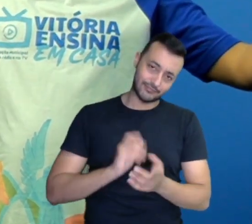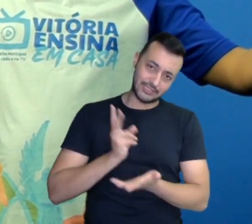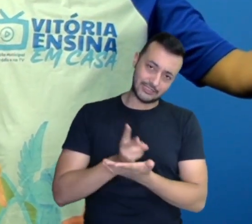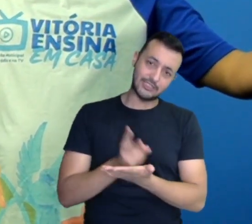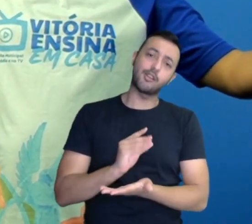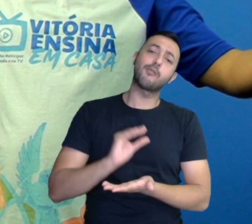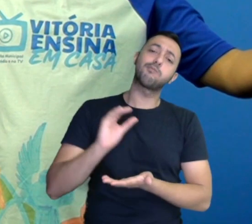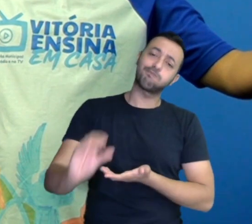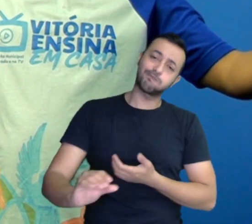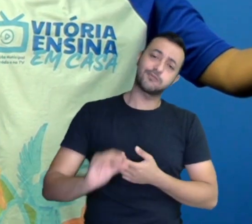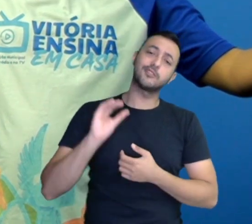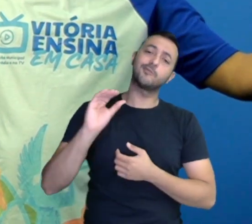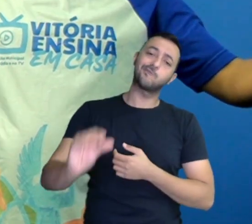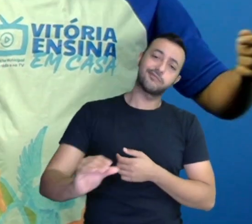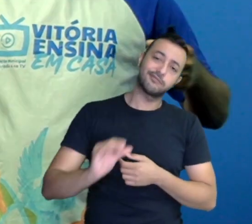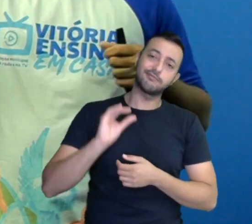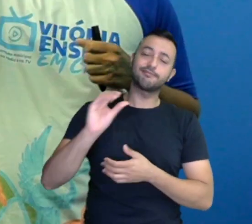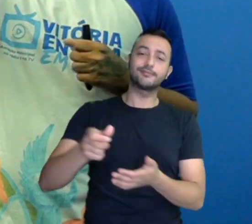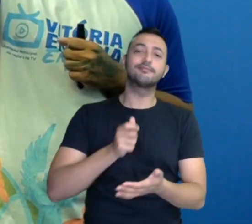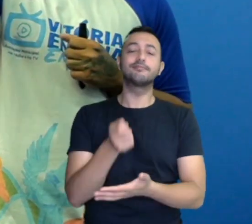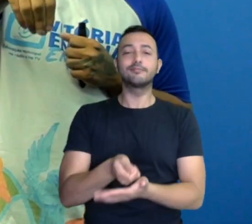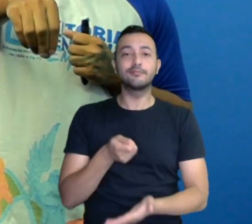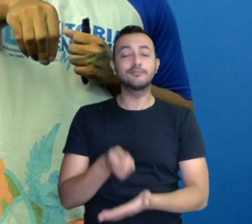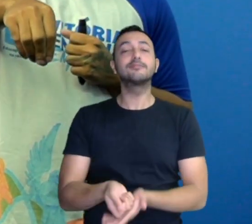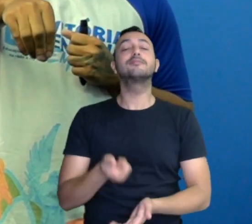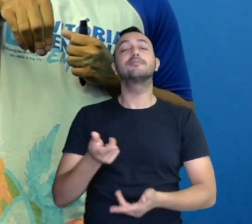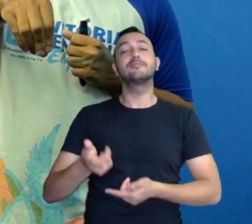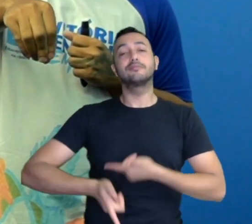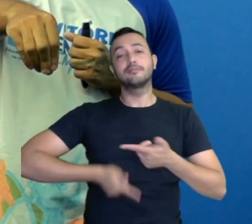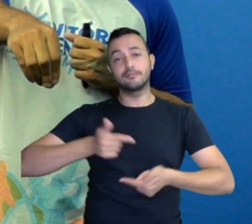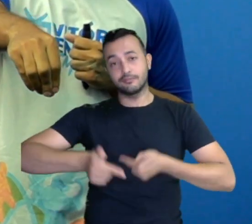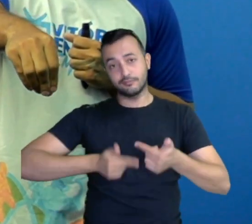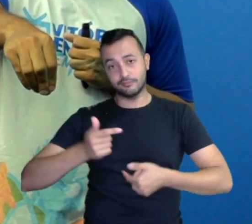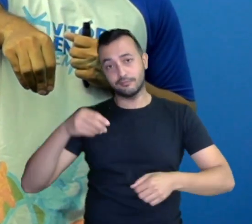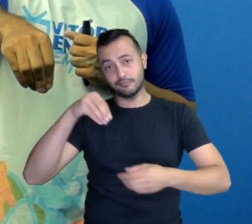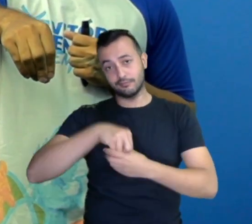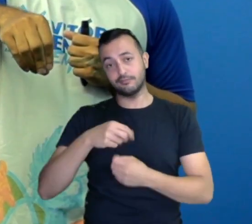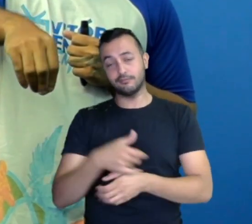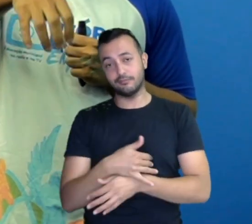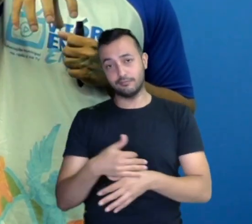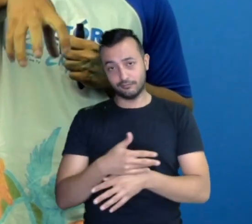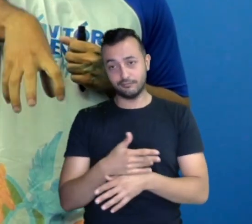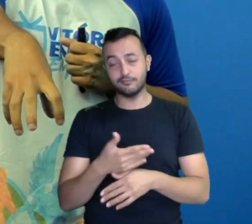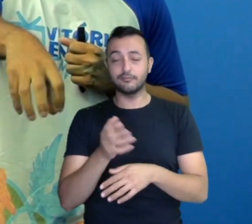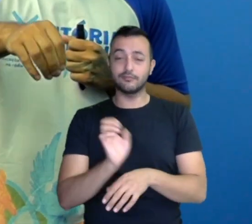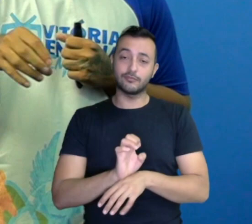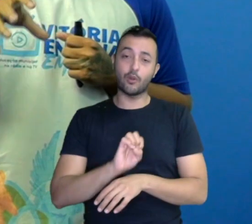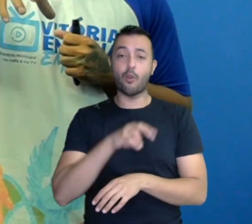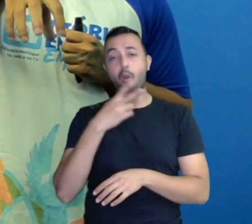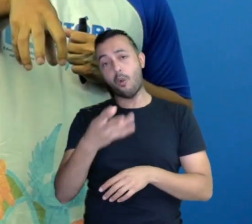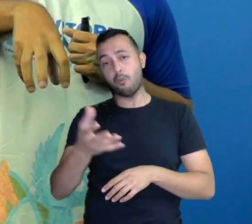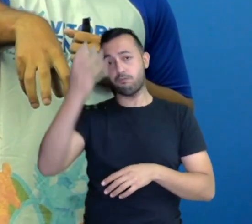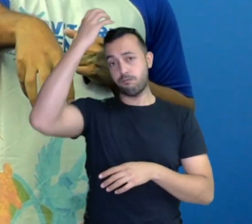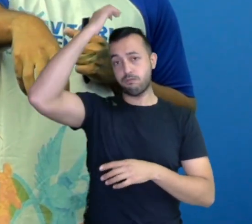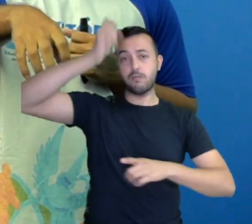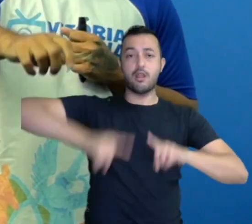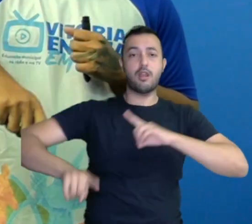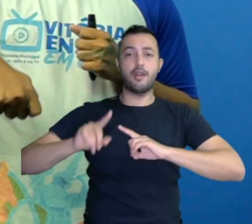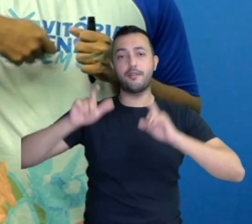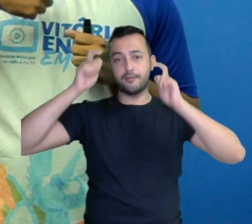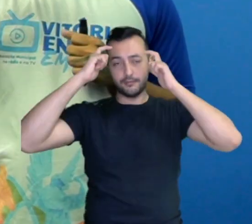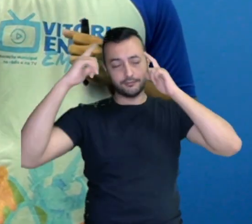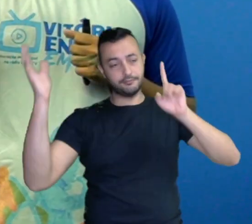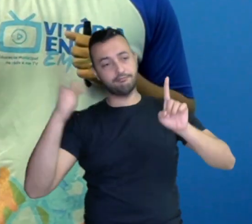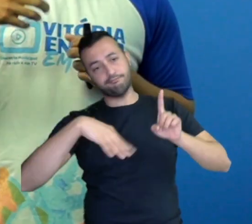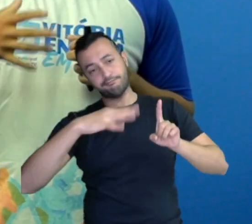pagos pelas pessoas que viviam dentro daquela cidade-estado ou império de um determinado rei,